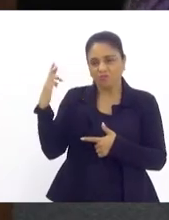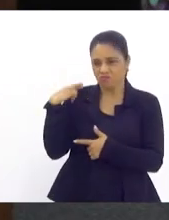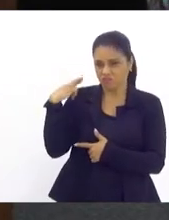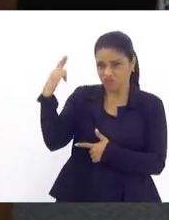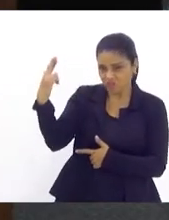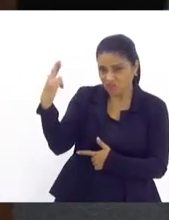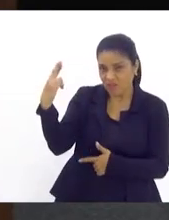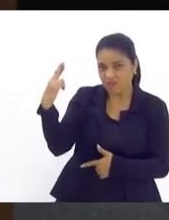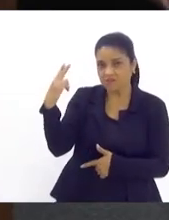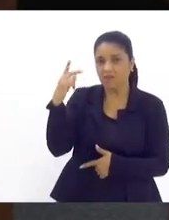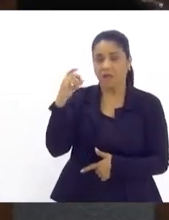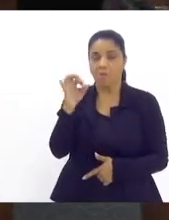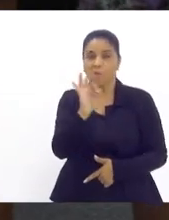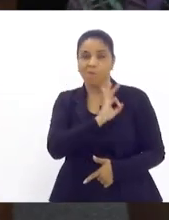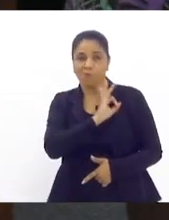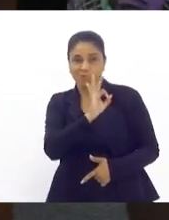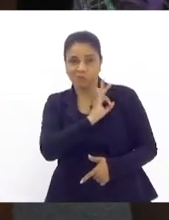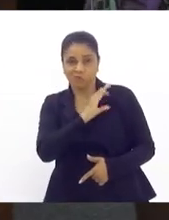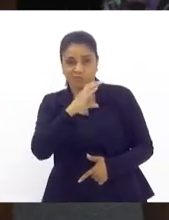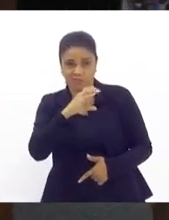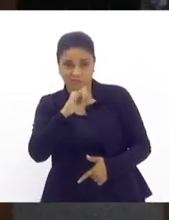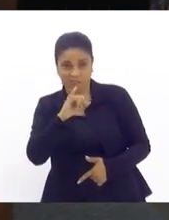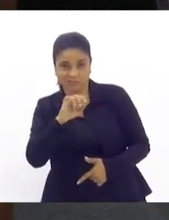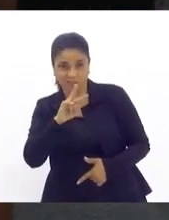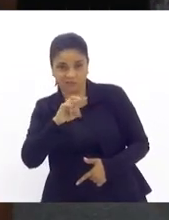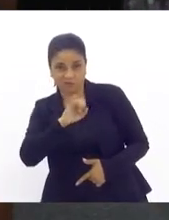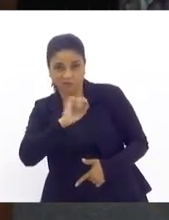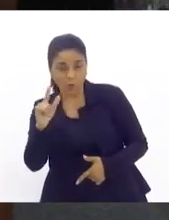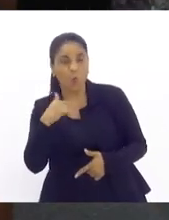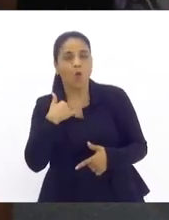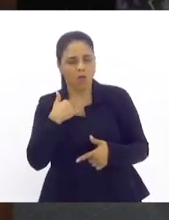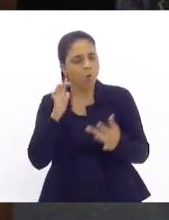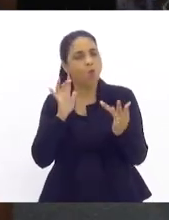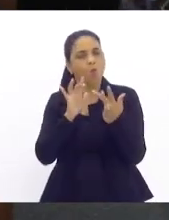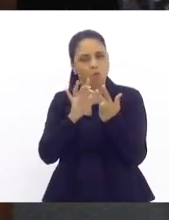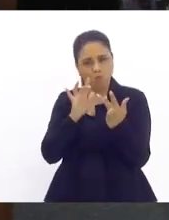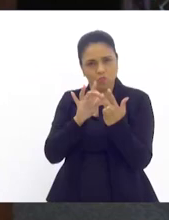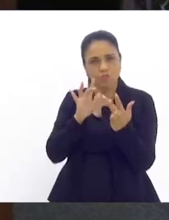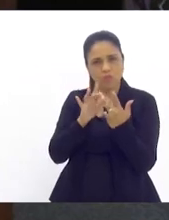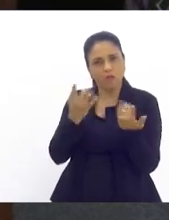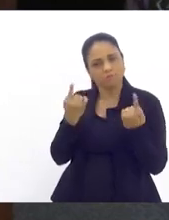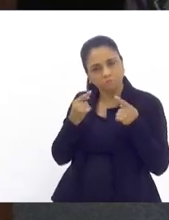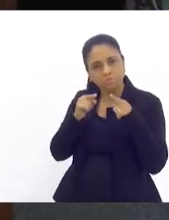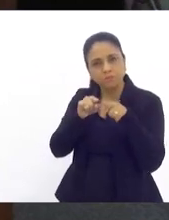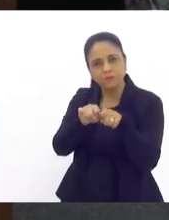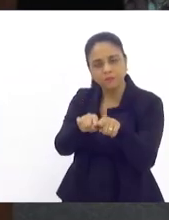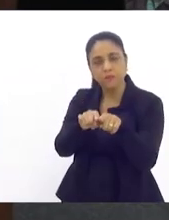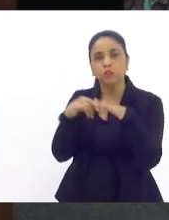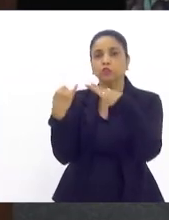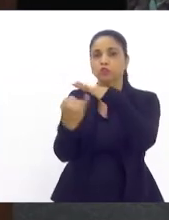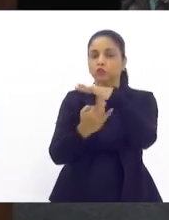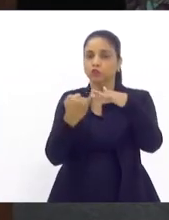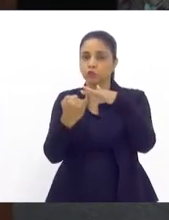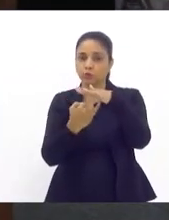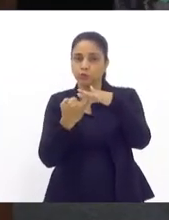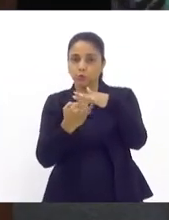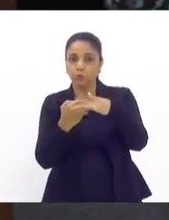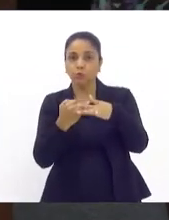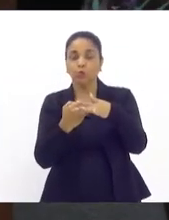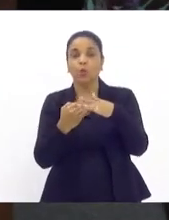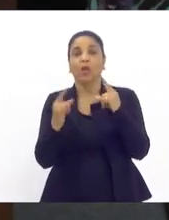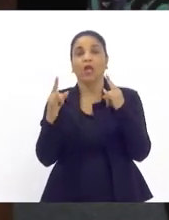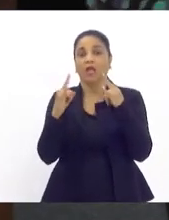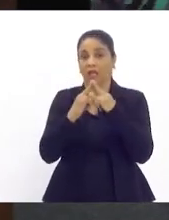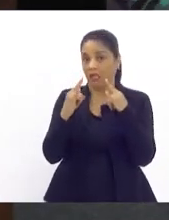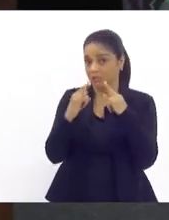tive a oportunidade de estabelecer um contato e uma parceria com o Instituto Nacional de Surdos,